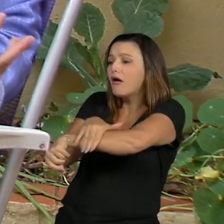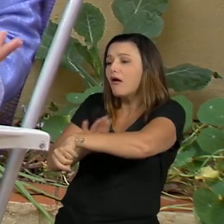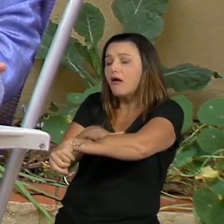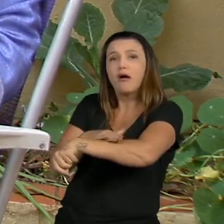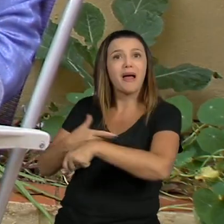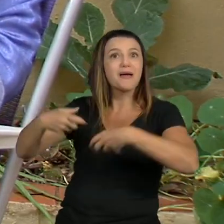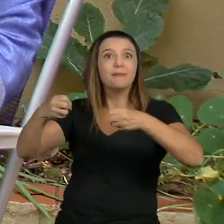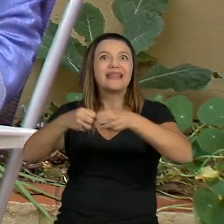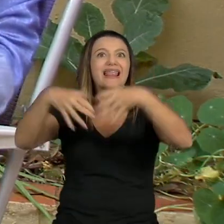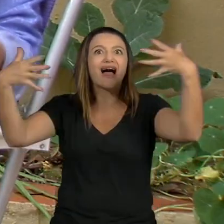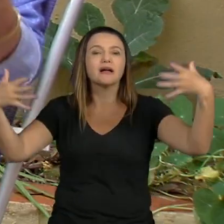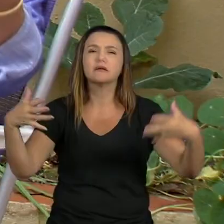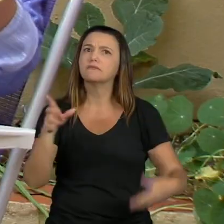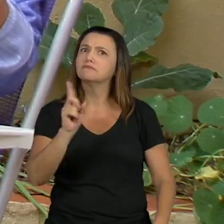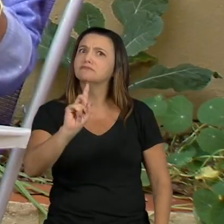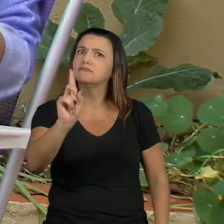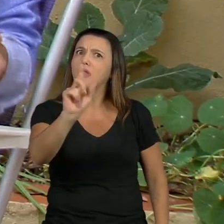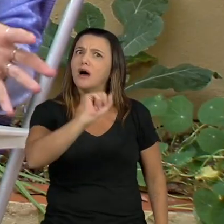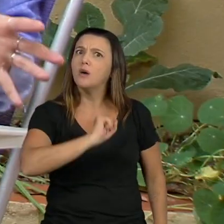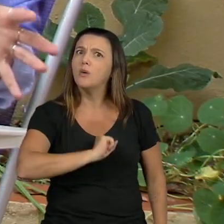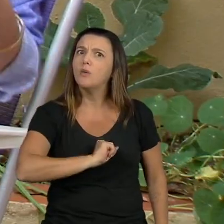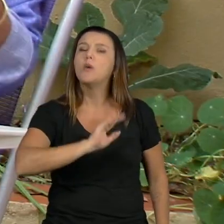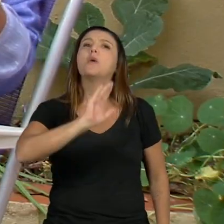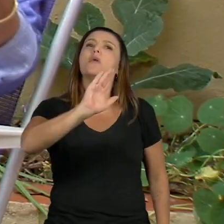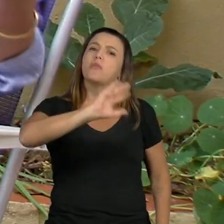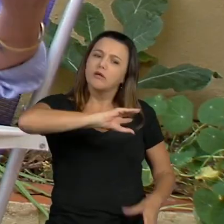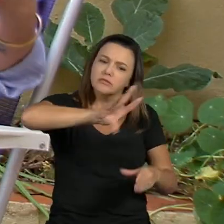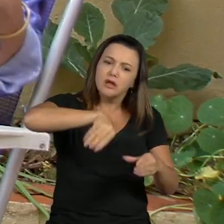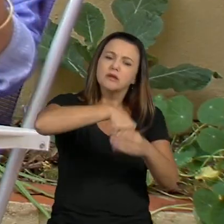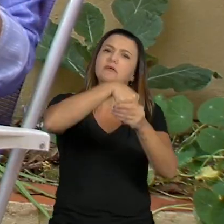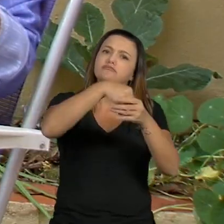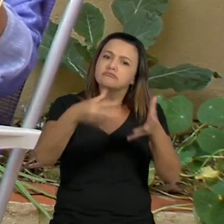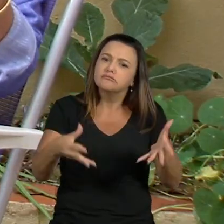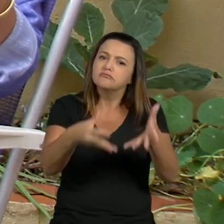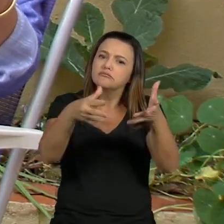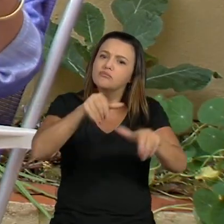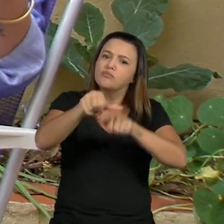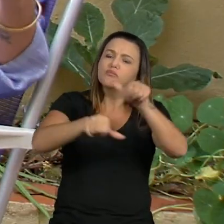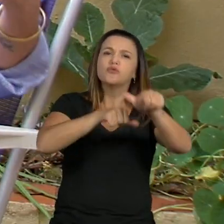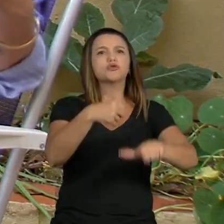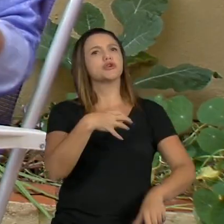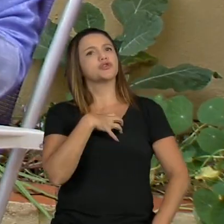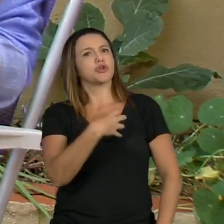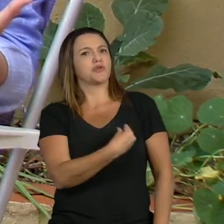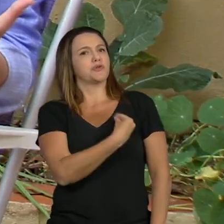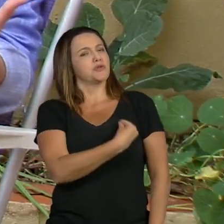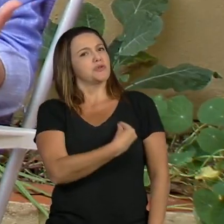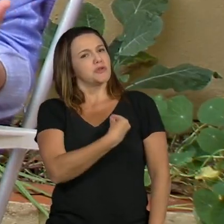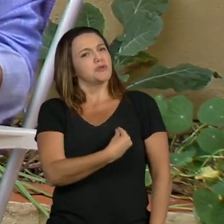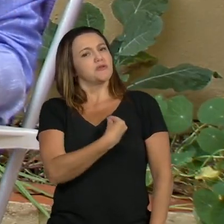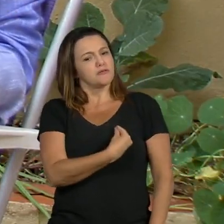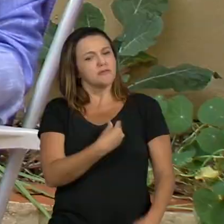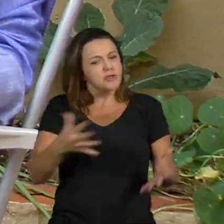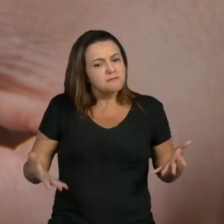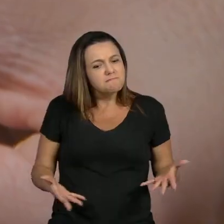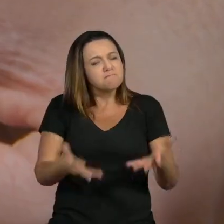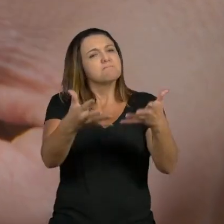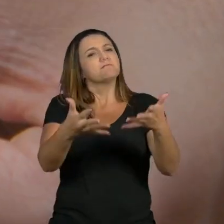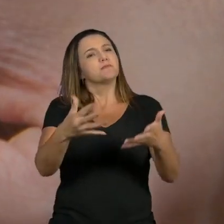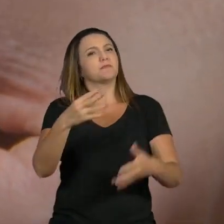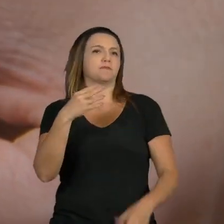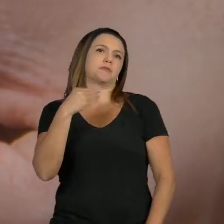não vão salvar o mundo, mas acho que fazem parte aí desse estilo de vida mais engajado que a gente tenta